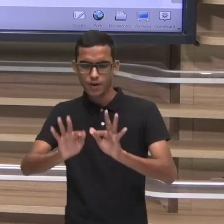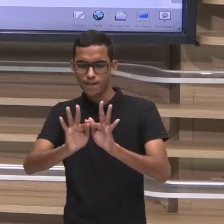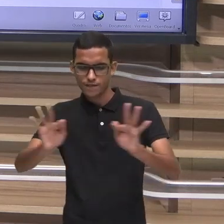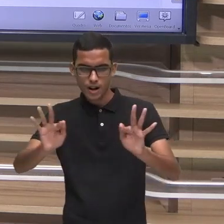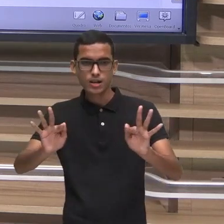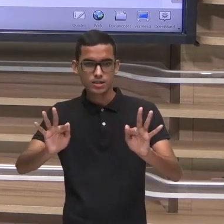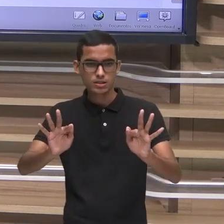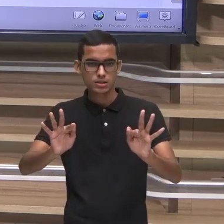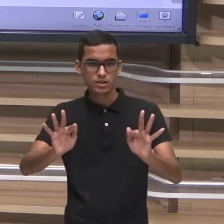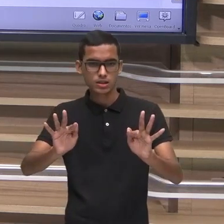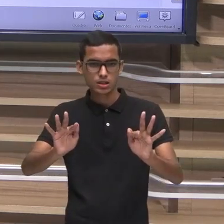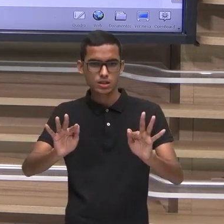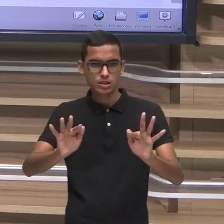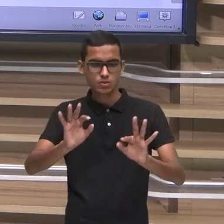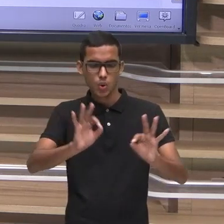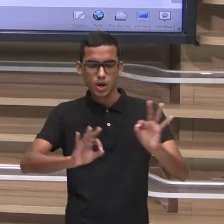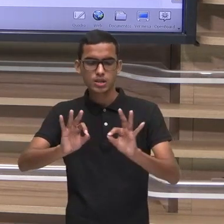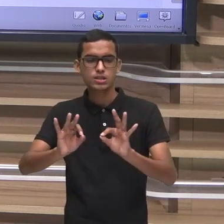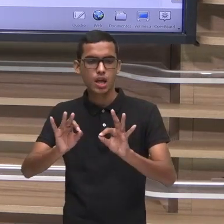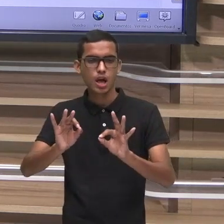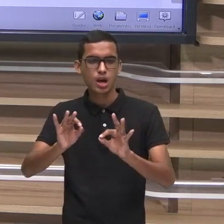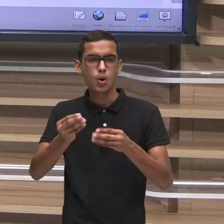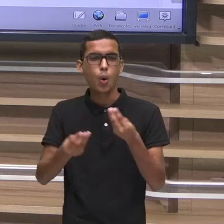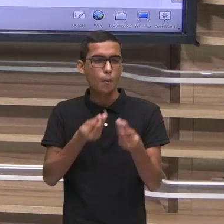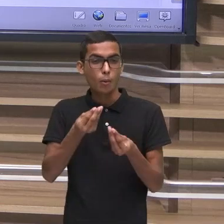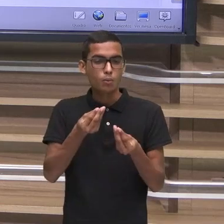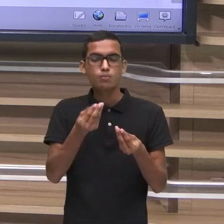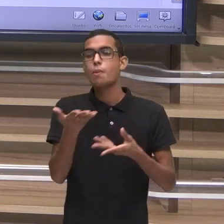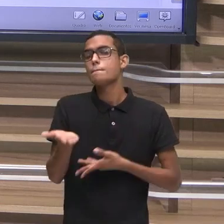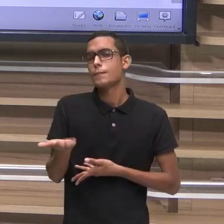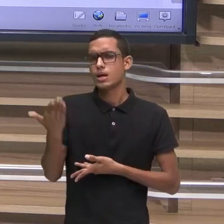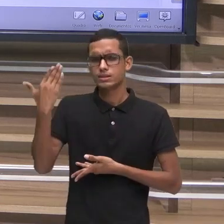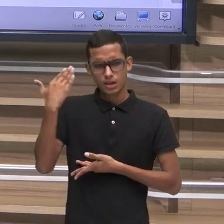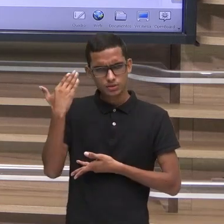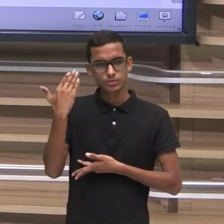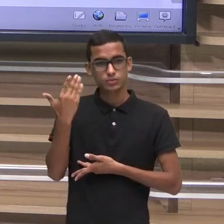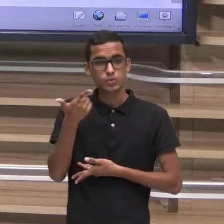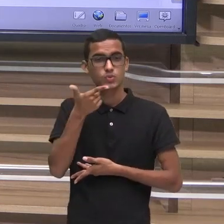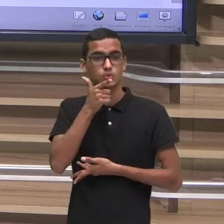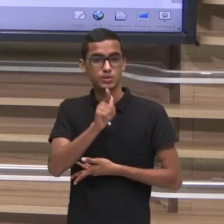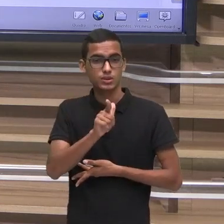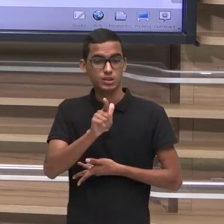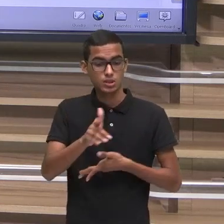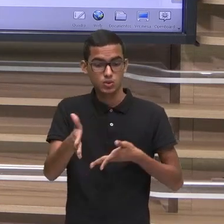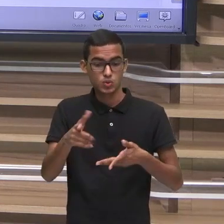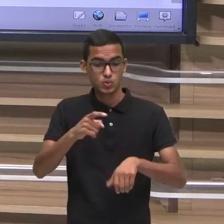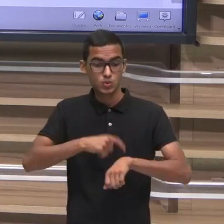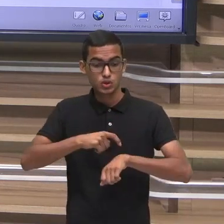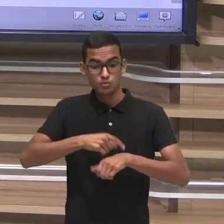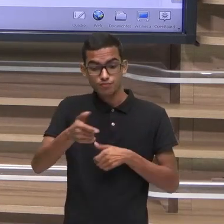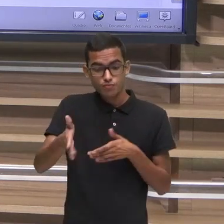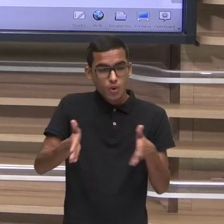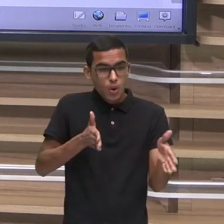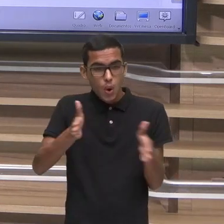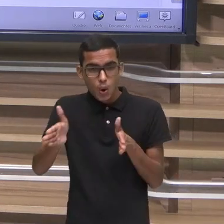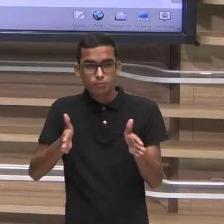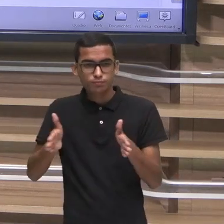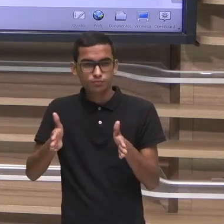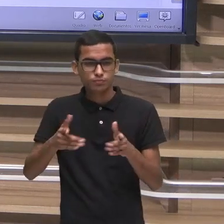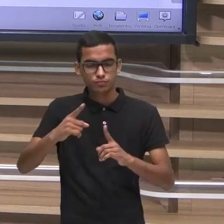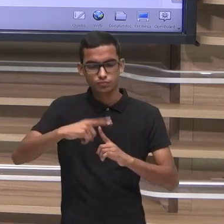utiliza, a maioria das vezes a gente utiliza algum marcador temporal para indicar quando aquela ação foi